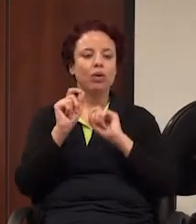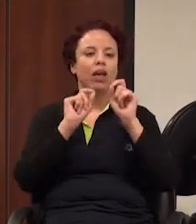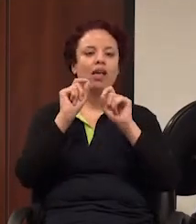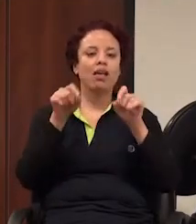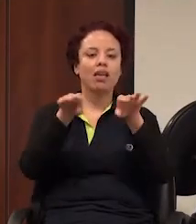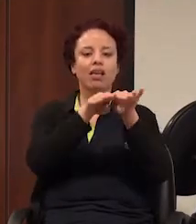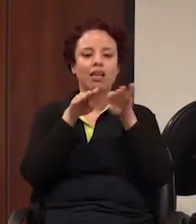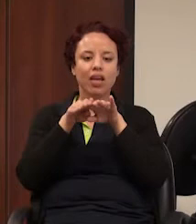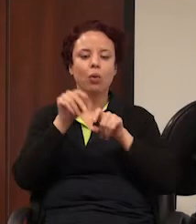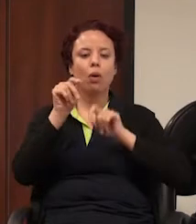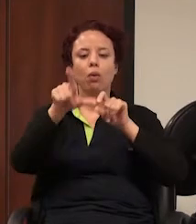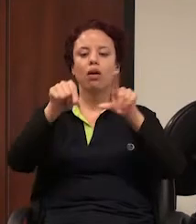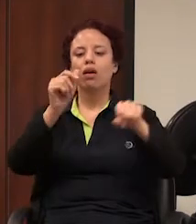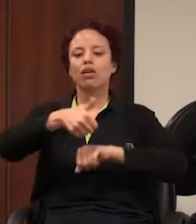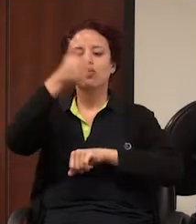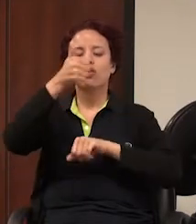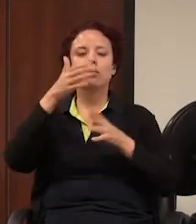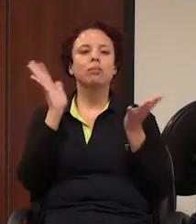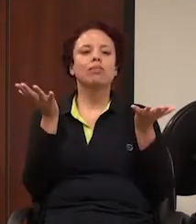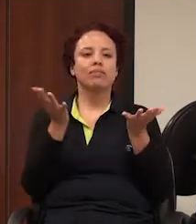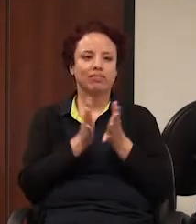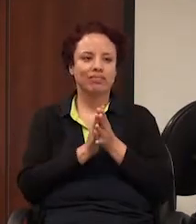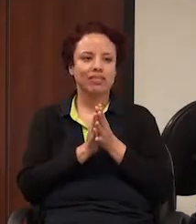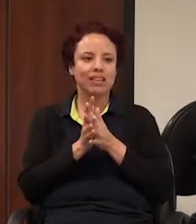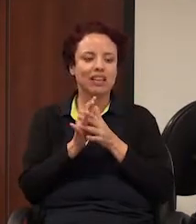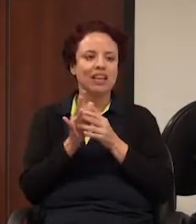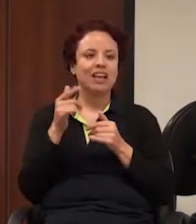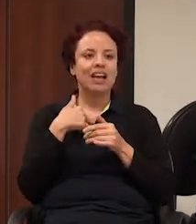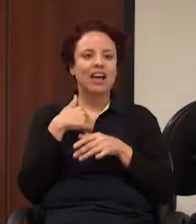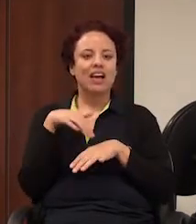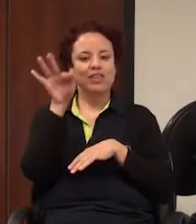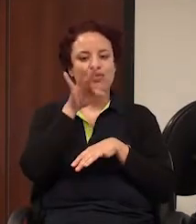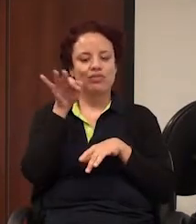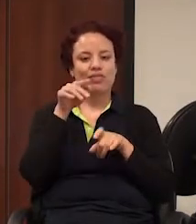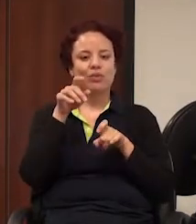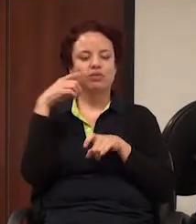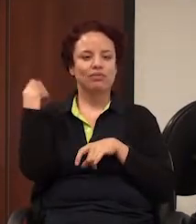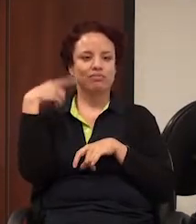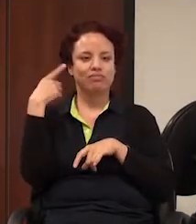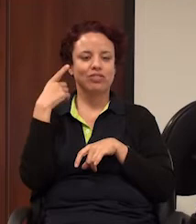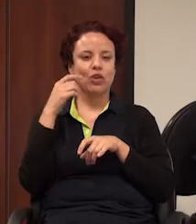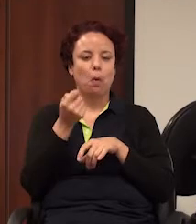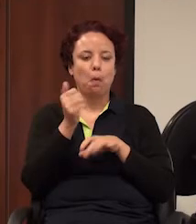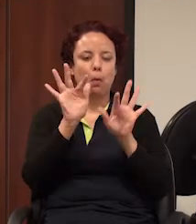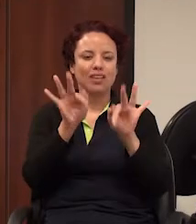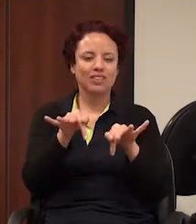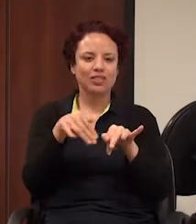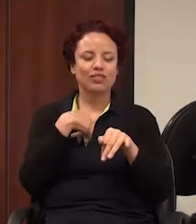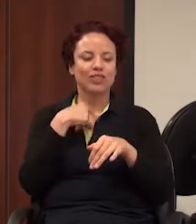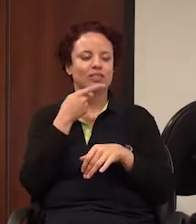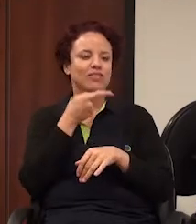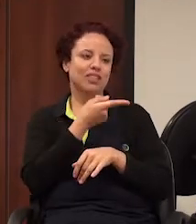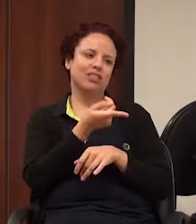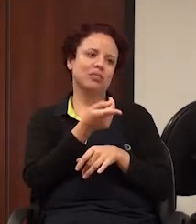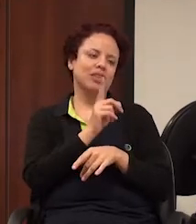lei, né? E aí eu, acabando minha faculdade de Direito, né, brincava com ele, falava, não, pô, o